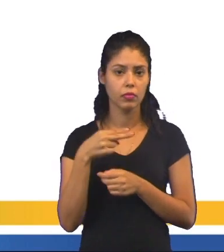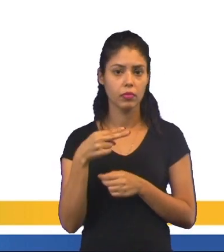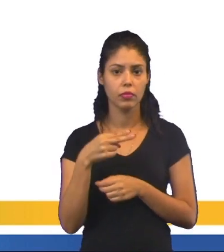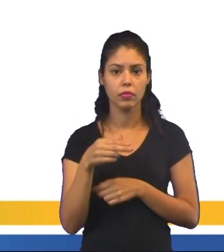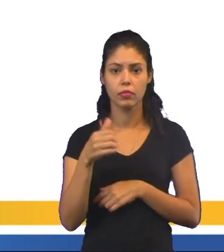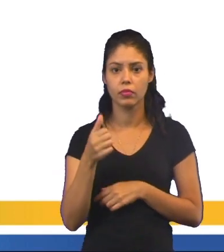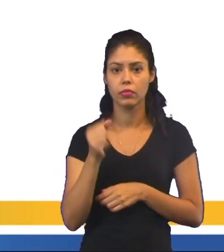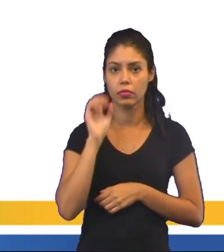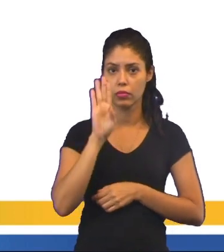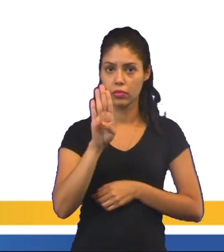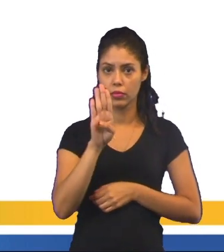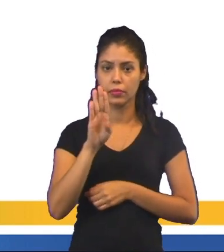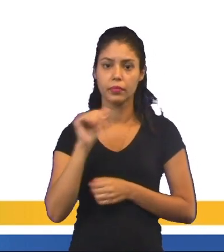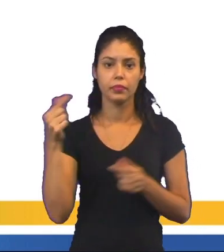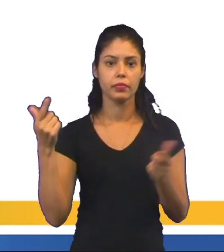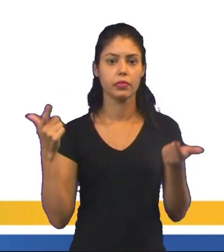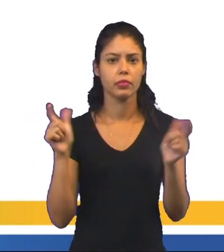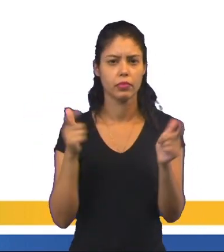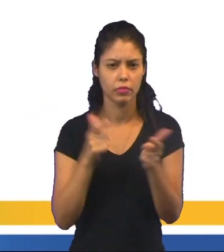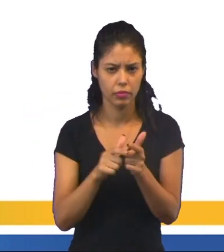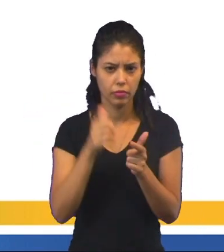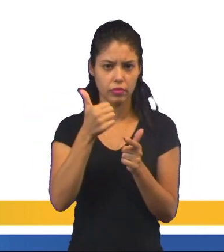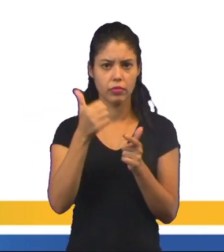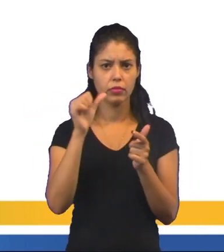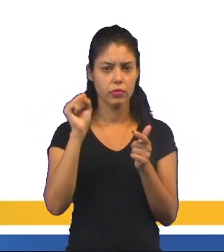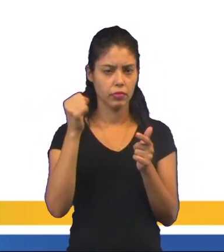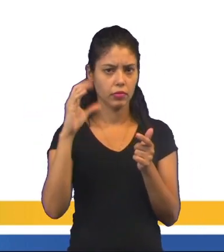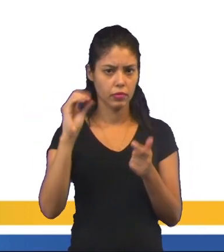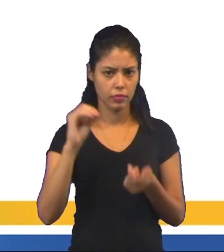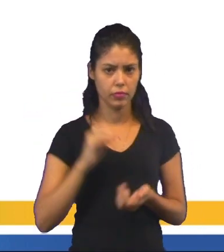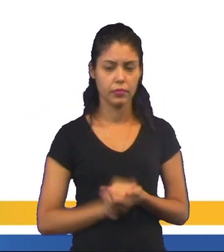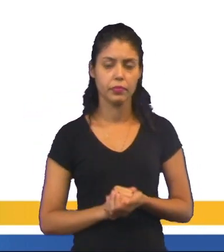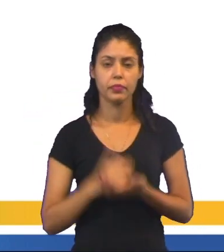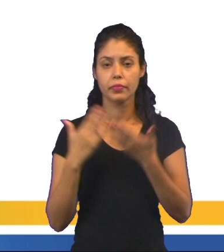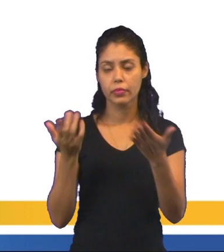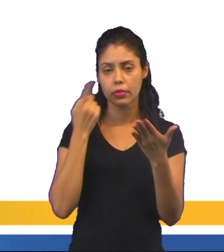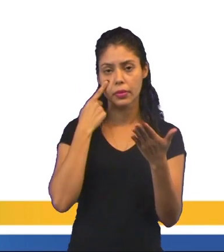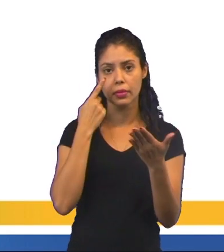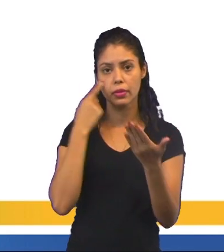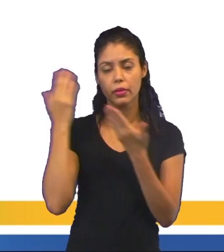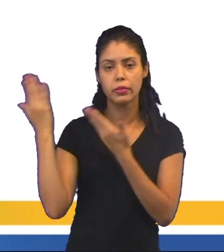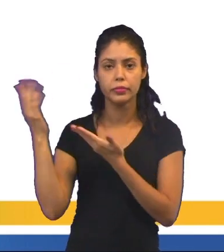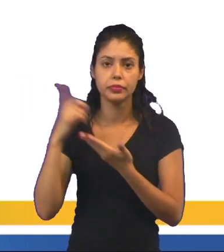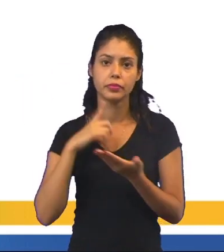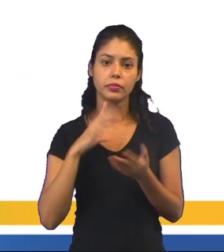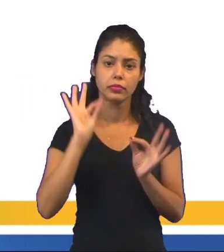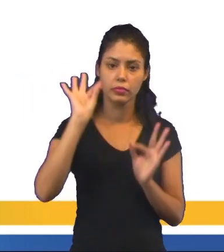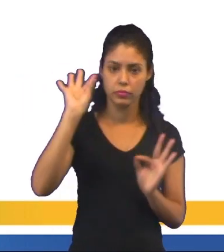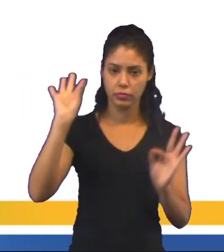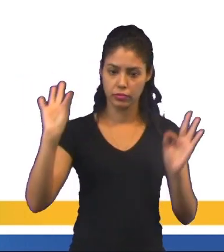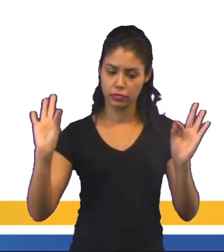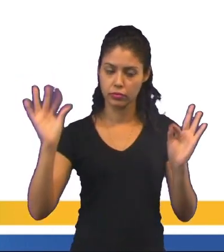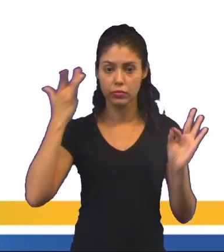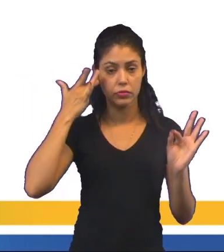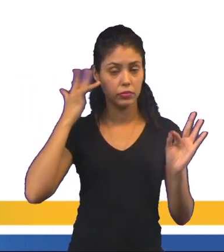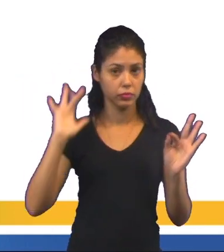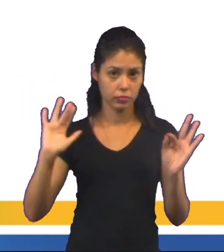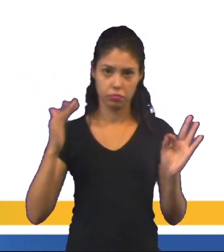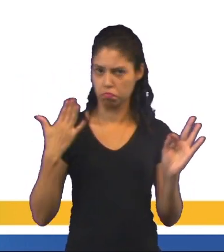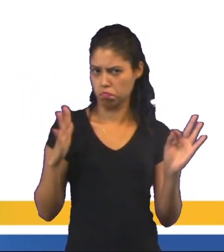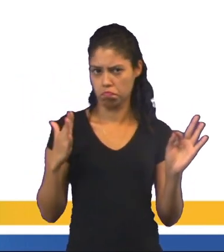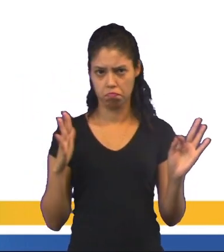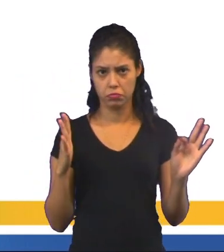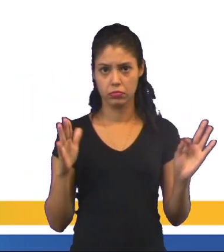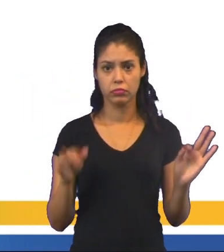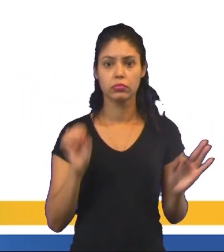ao ângulo Beta menor que 180 então aí ele tem uma declinação e você não sabe